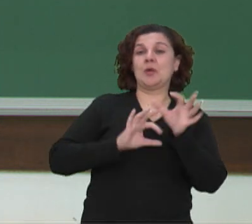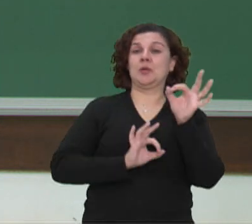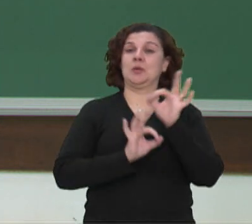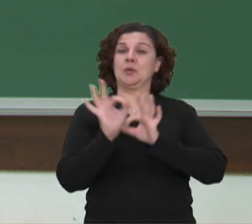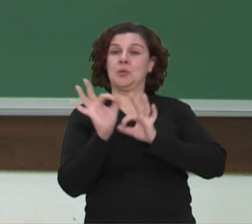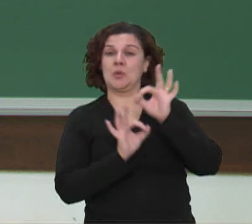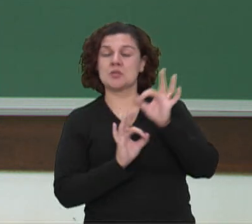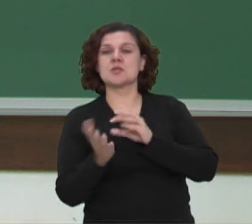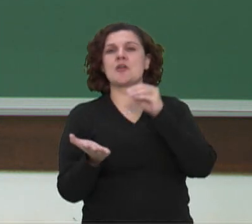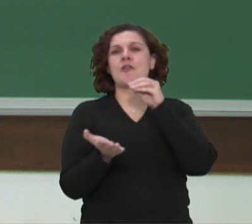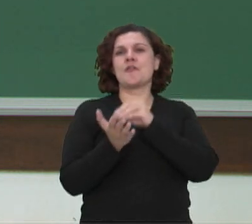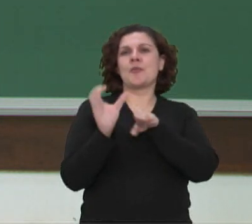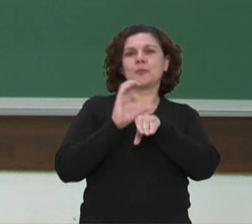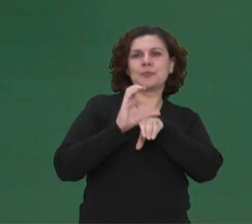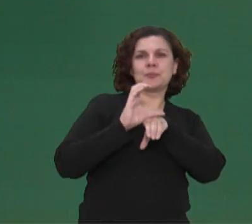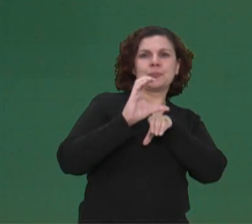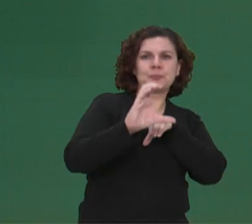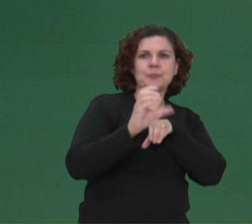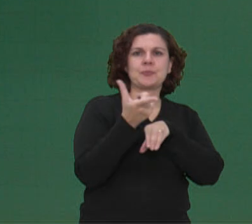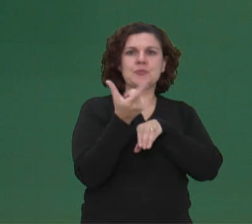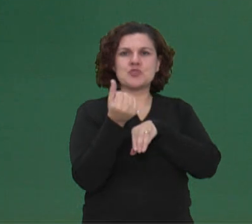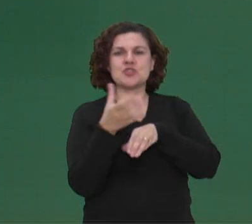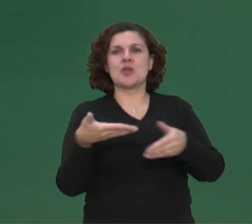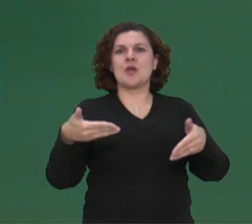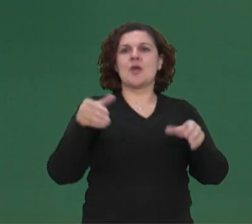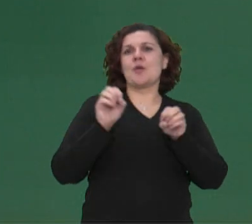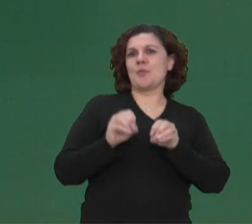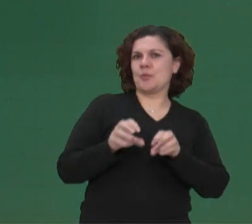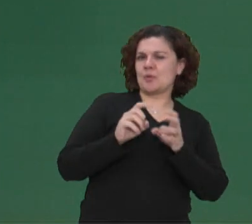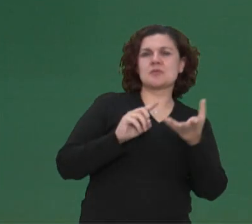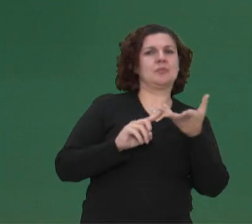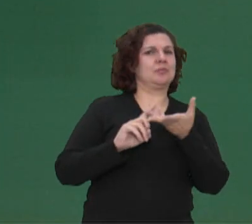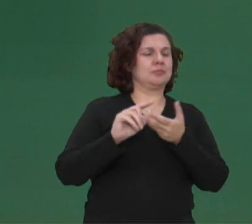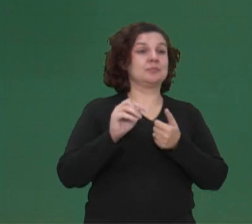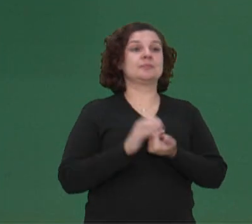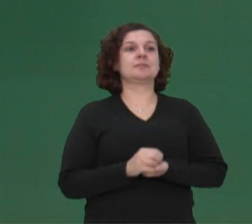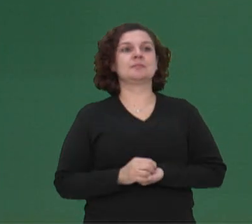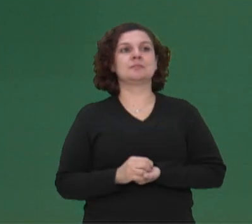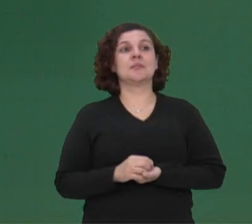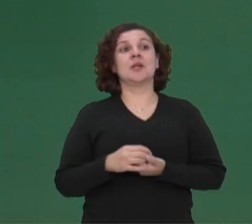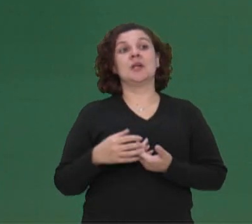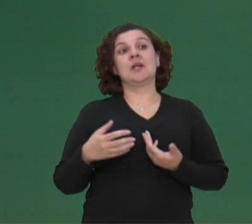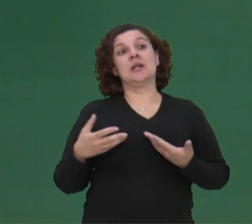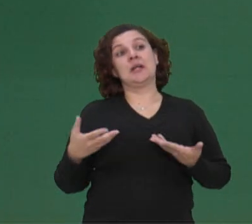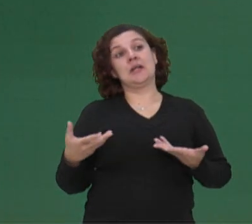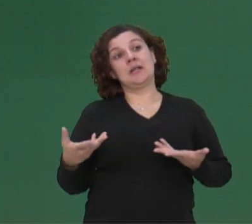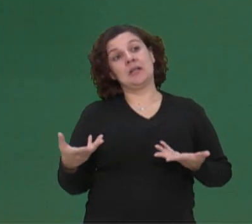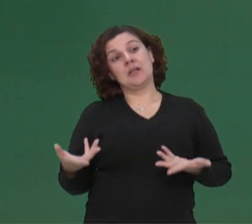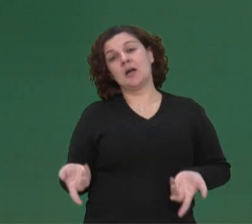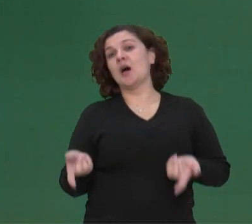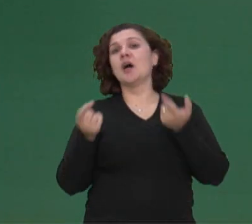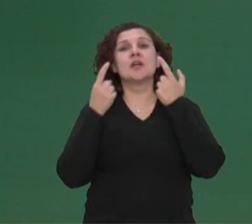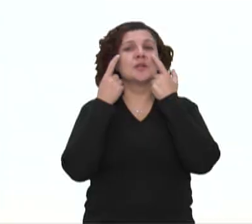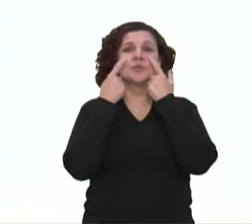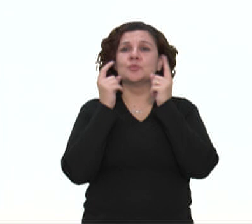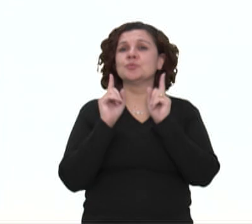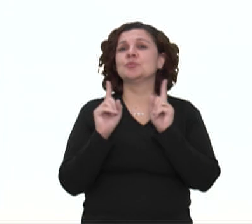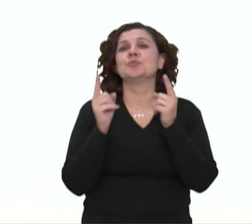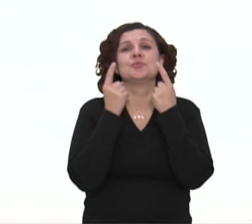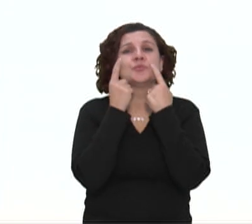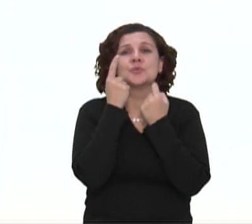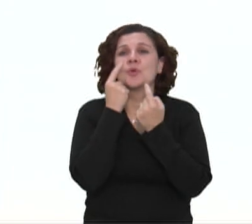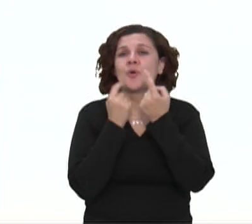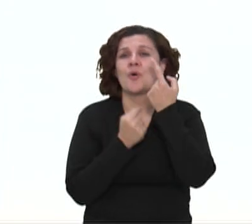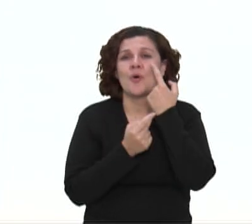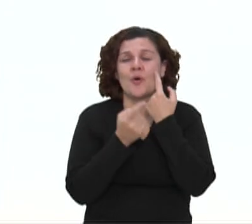infraestrutura, falta de investimentos, né, na educação e assim por diante. Beleza? Não chore,